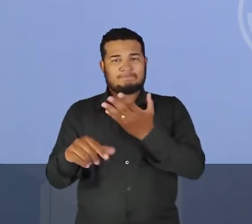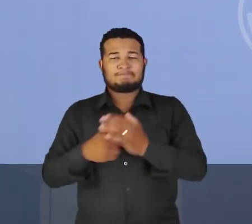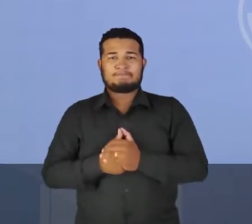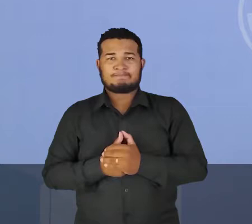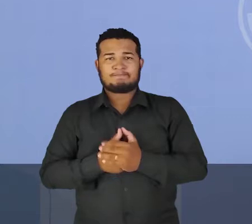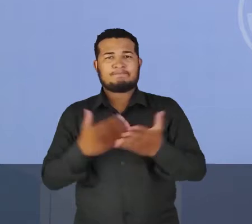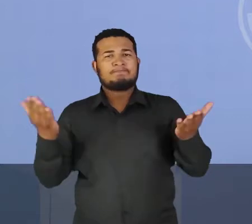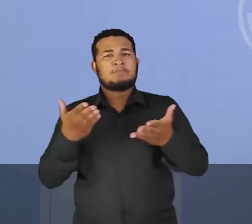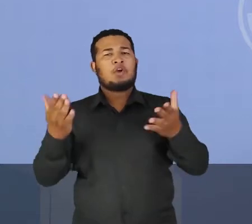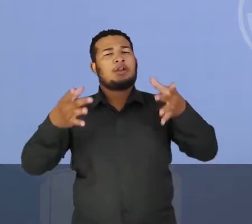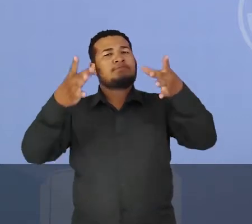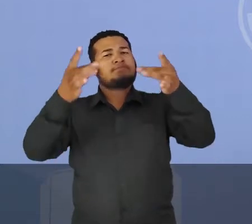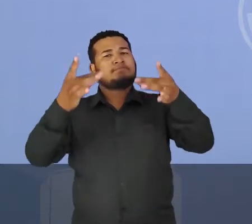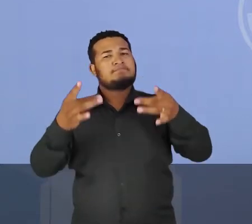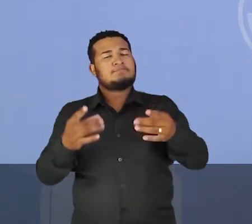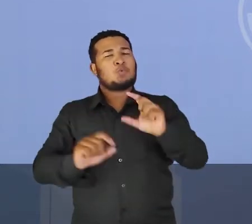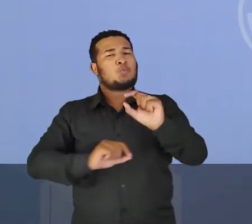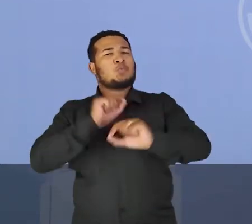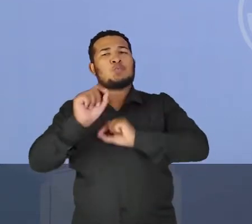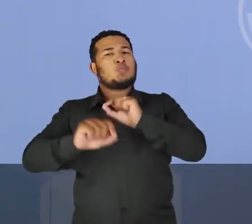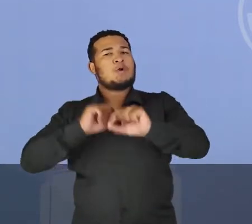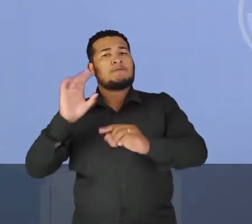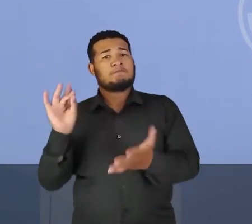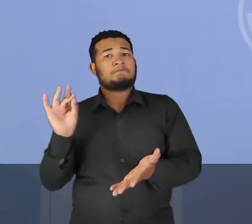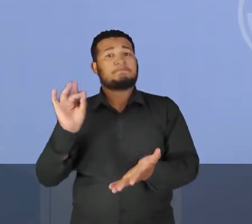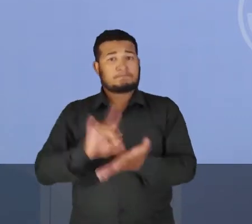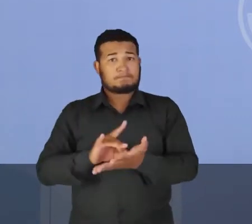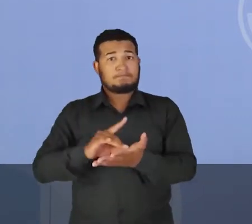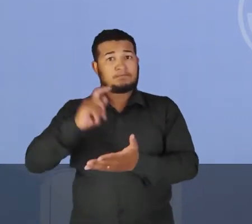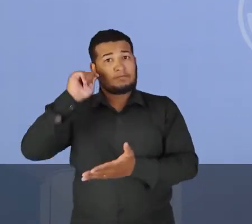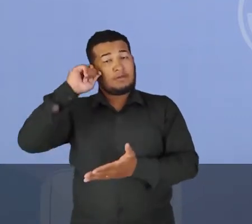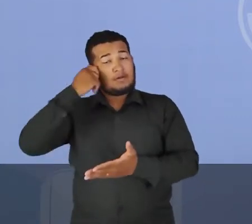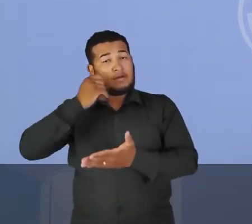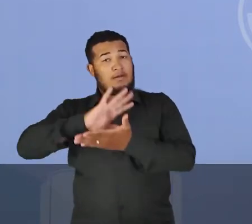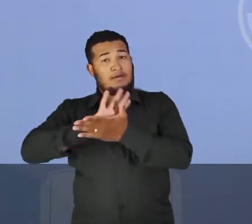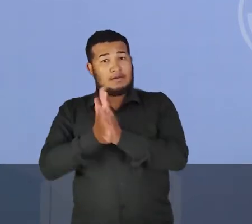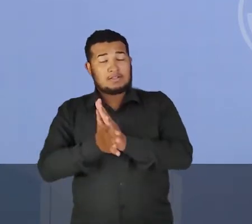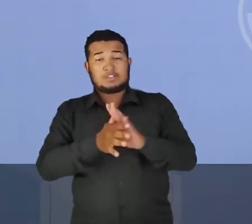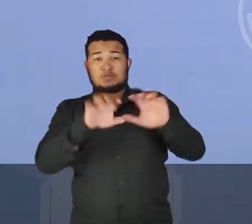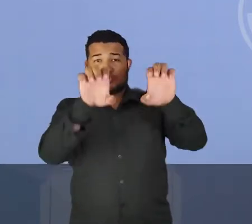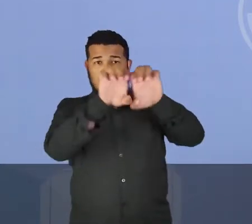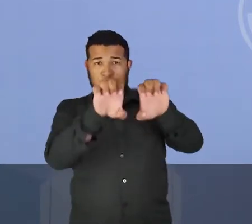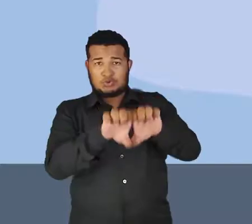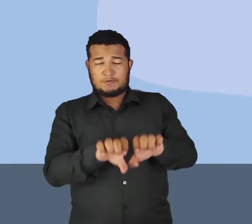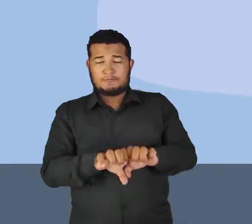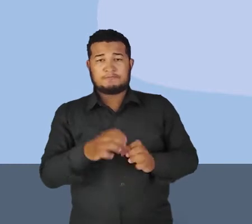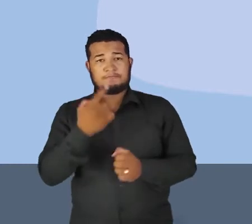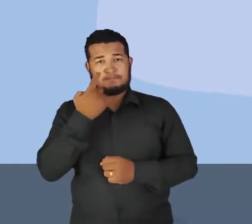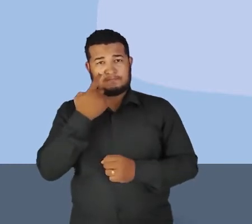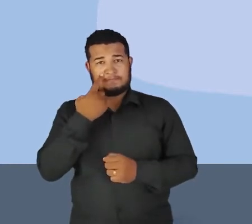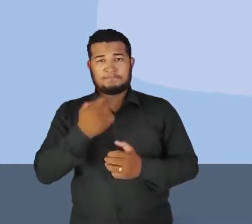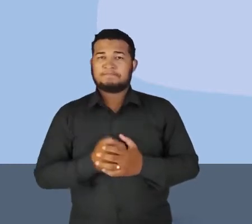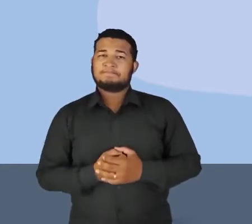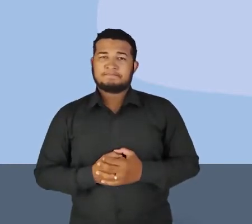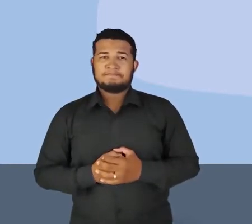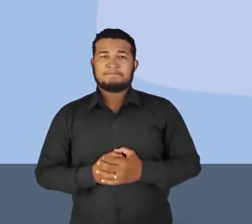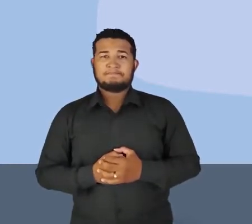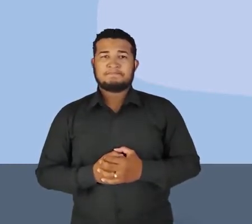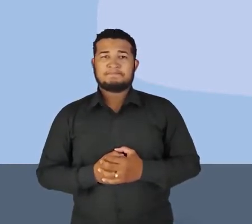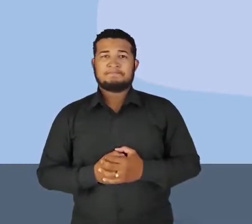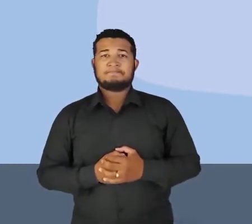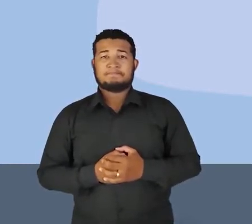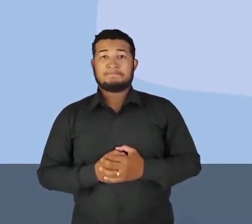uma definição do que é o racismo estrutural. Olha lá na tela.